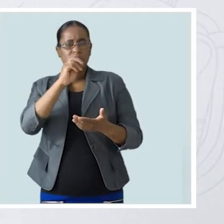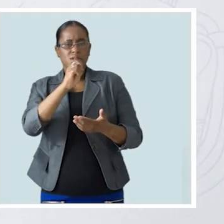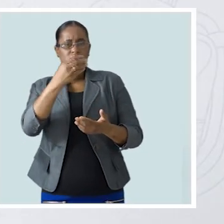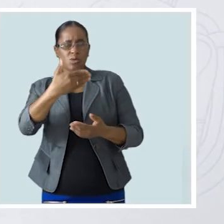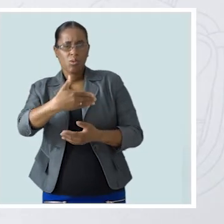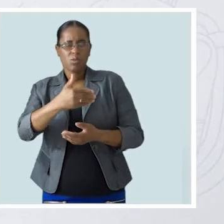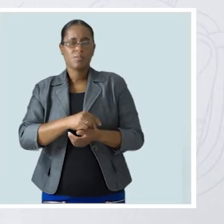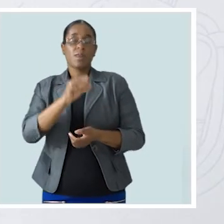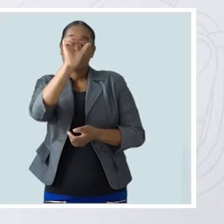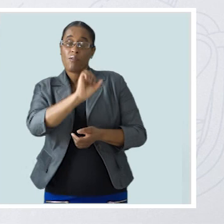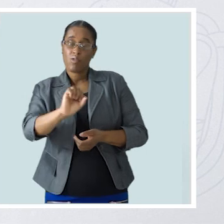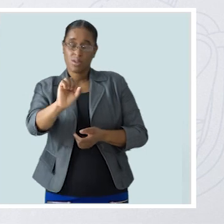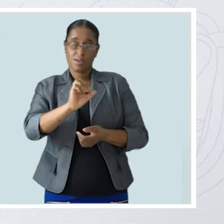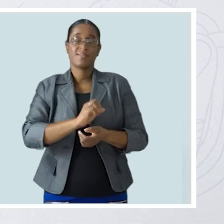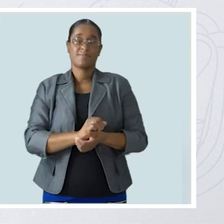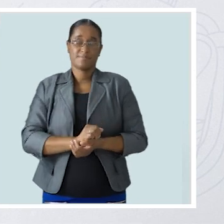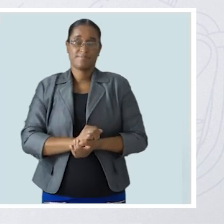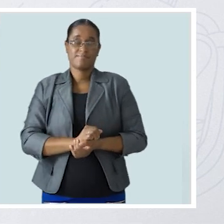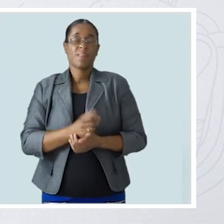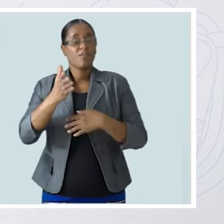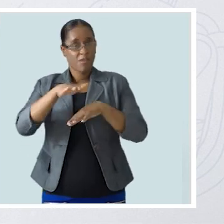31 e vocês vão